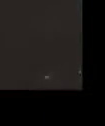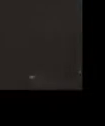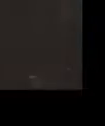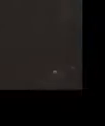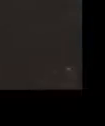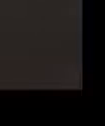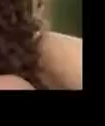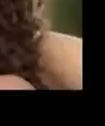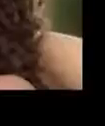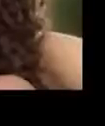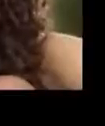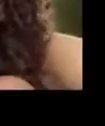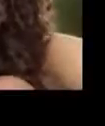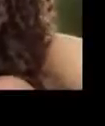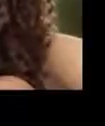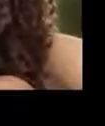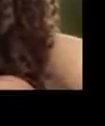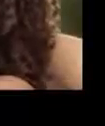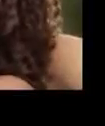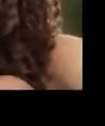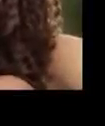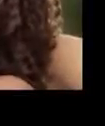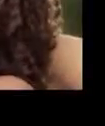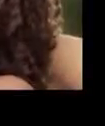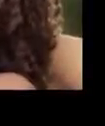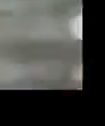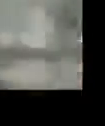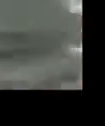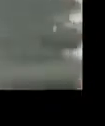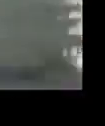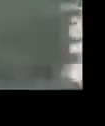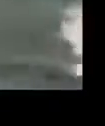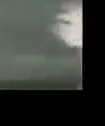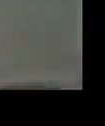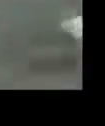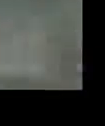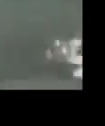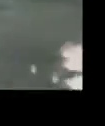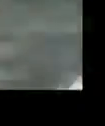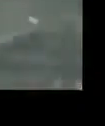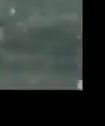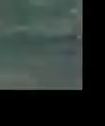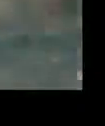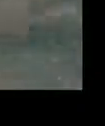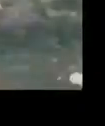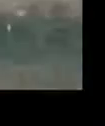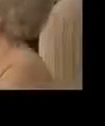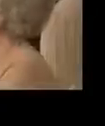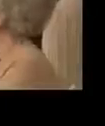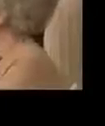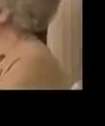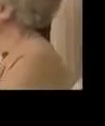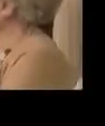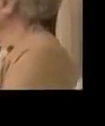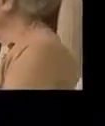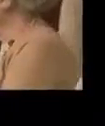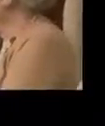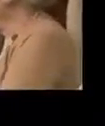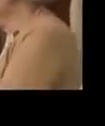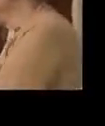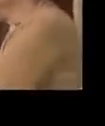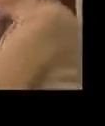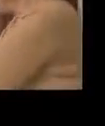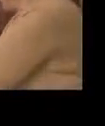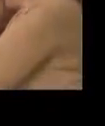sua. Essa pessoa pode namorar e pode superar desafios. É alguém que ama